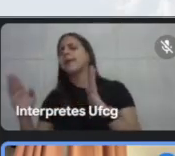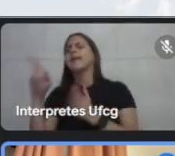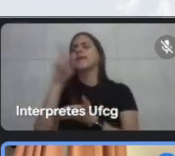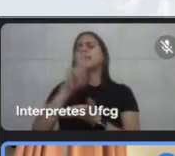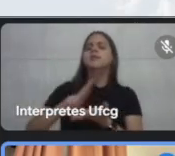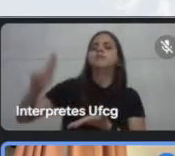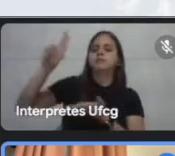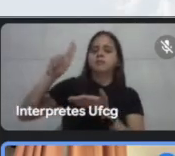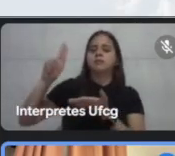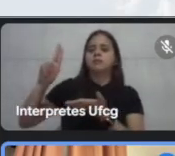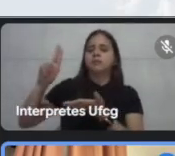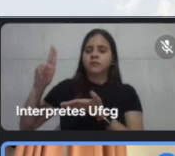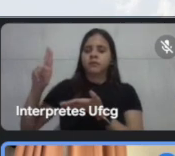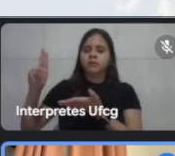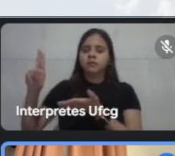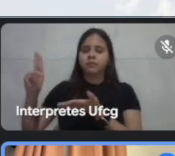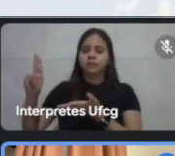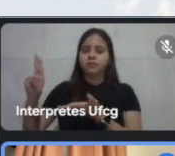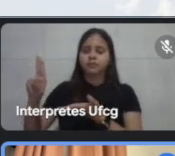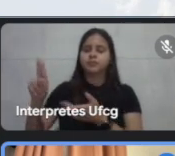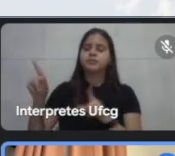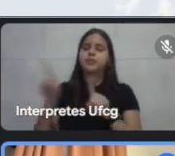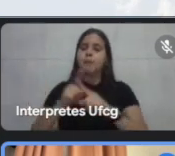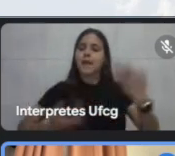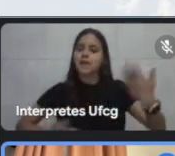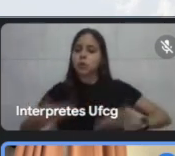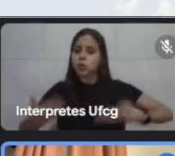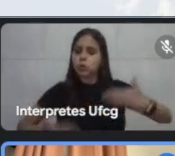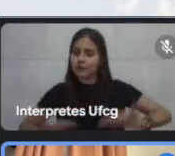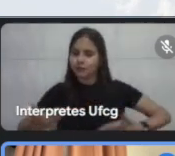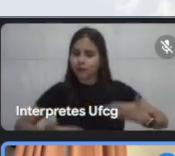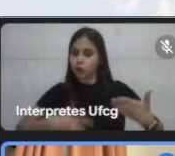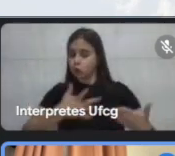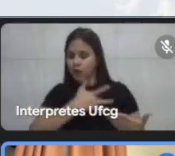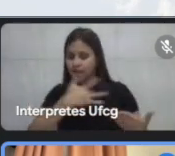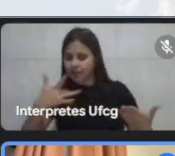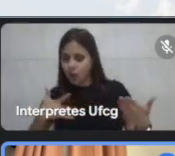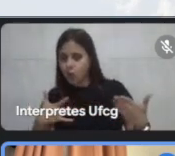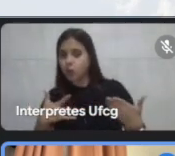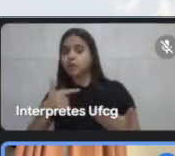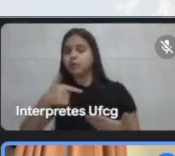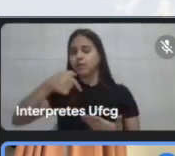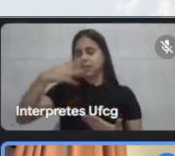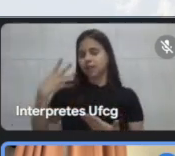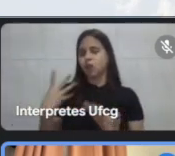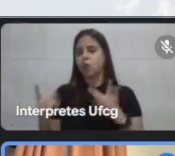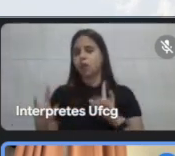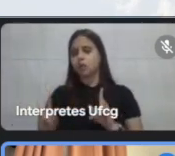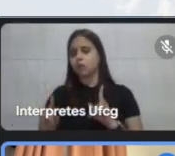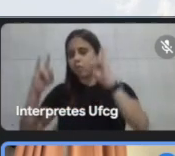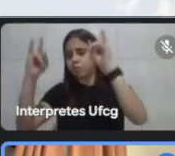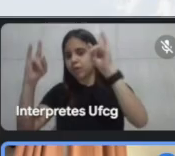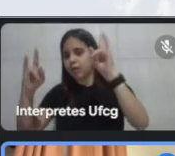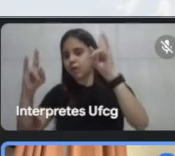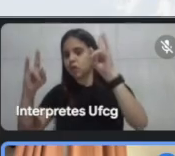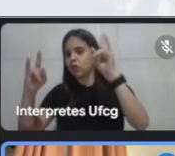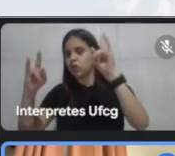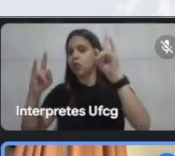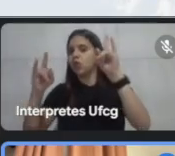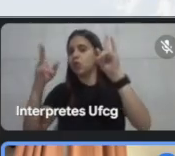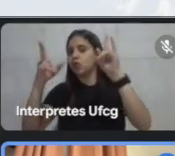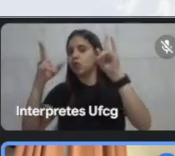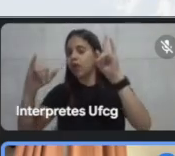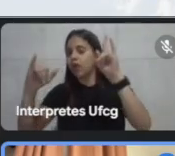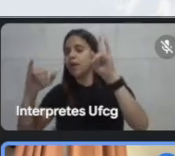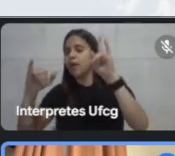universidades, serviços de pronto-socorro e pronto-atendimento. Então, 74 desses locais, eles deixariam de estar em categorias de